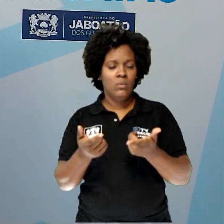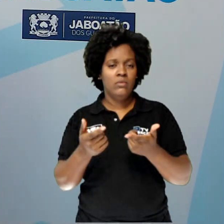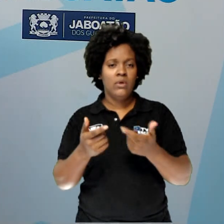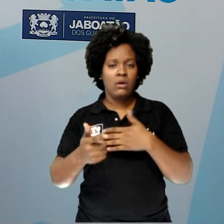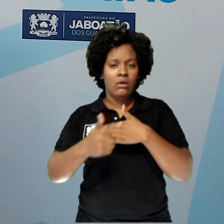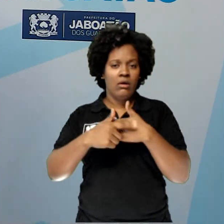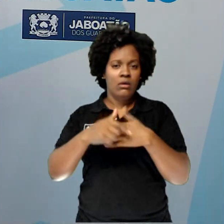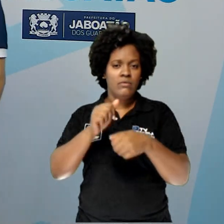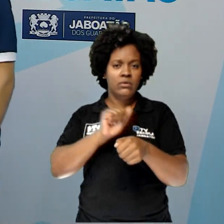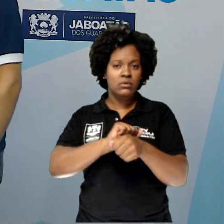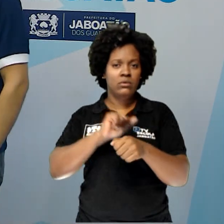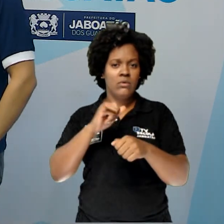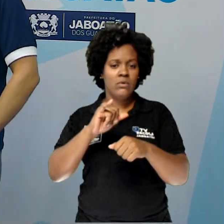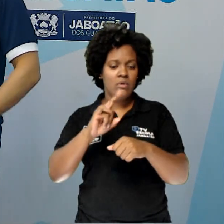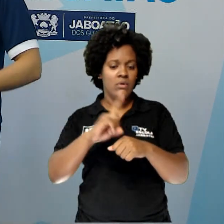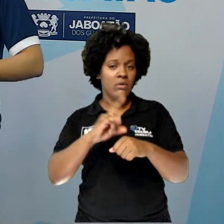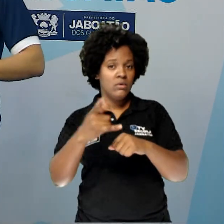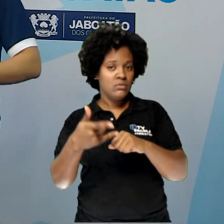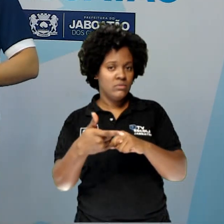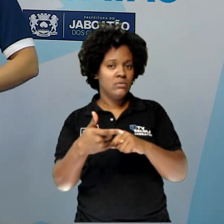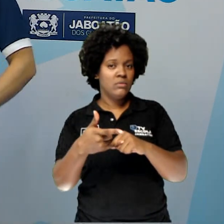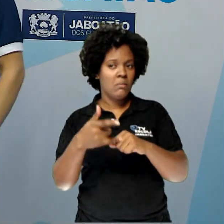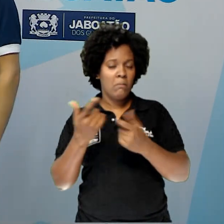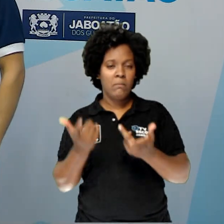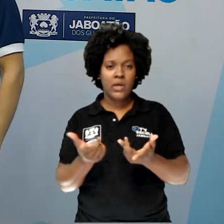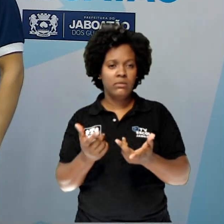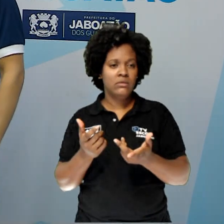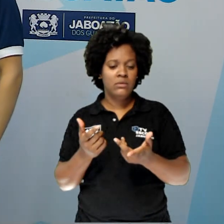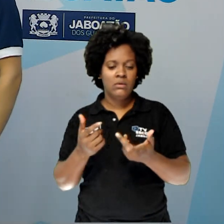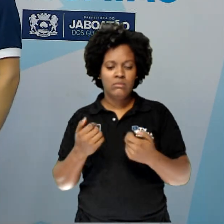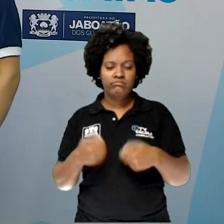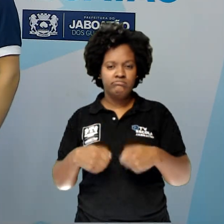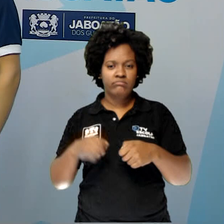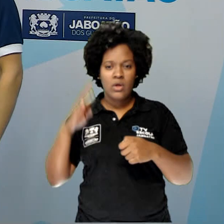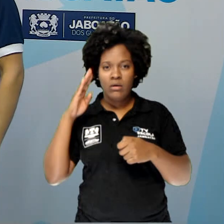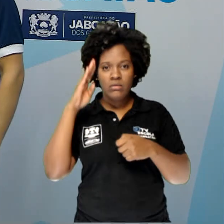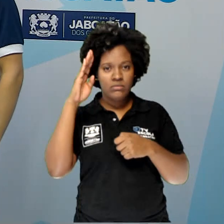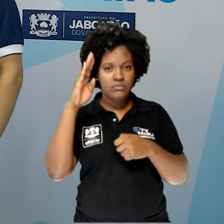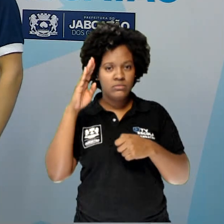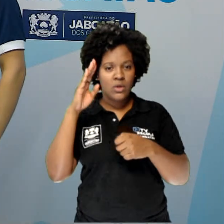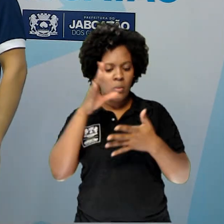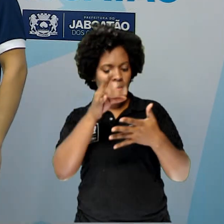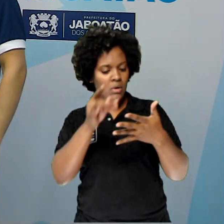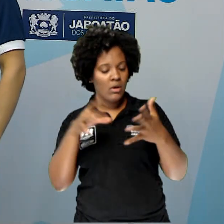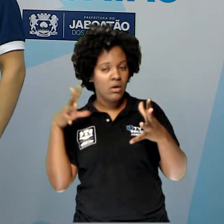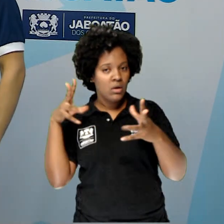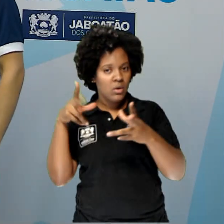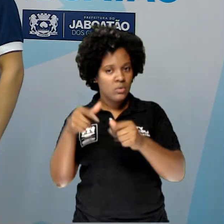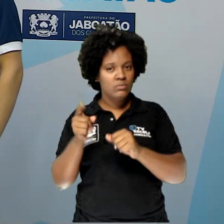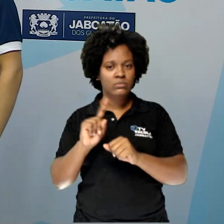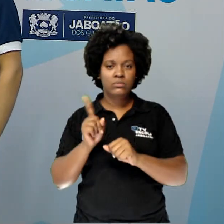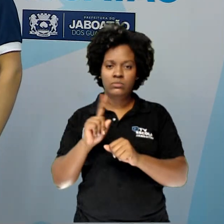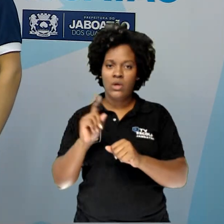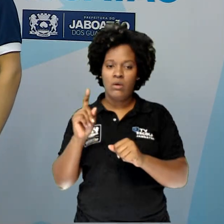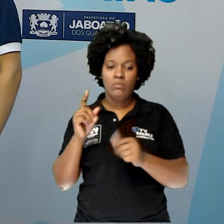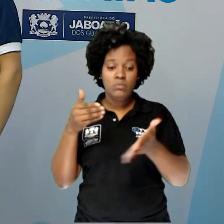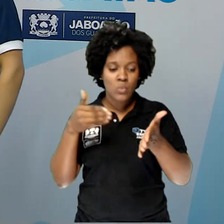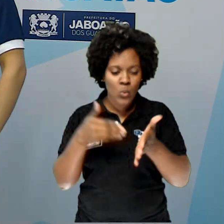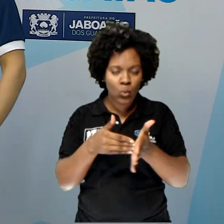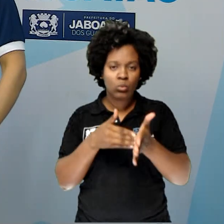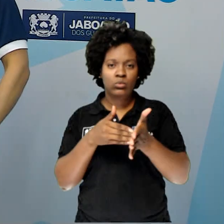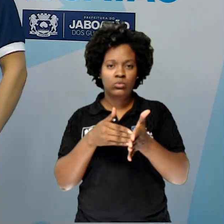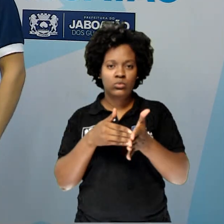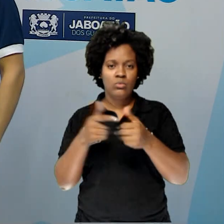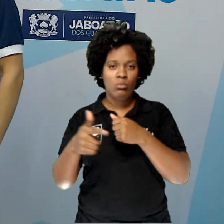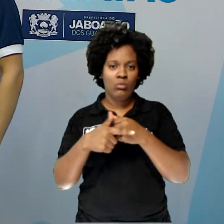função adjetiva e é fundamental. Não é em todas. A gente viu que em uma delas, ele tem, no último caso, ele tem uma função ali